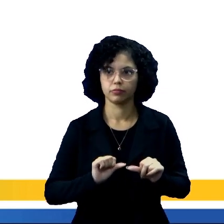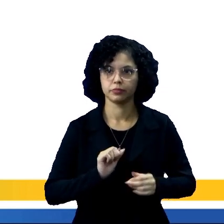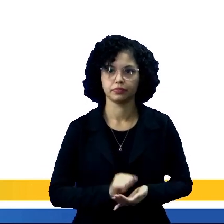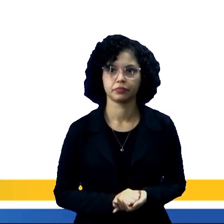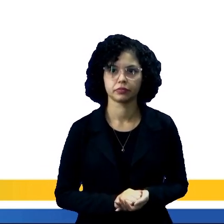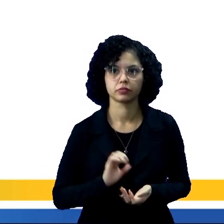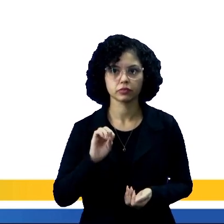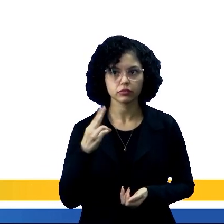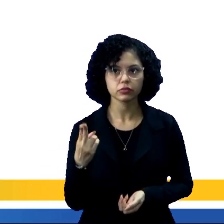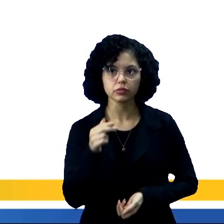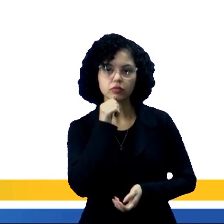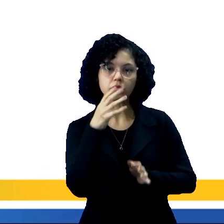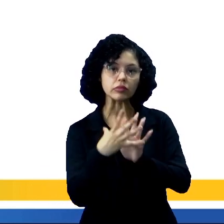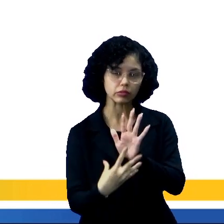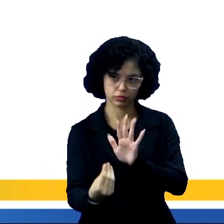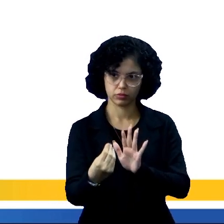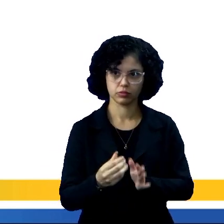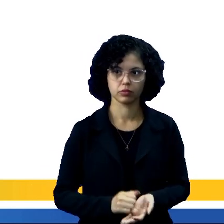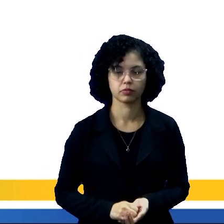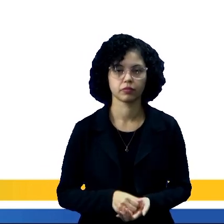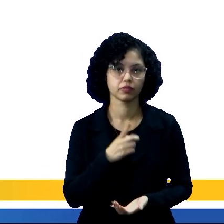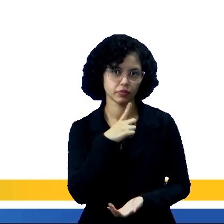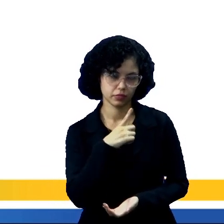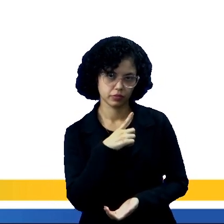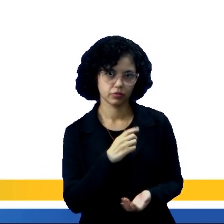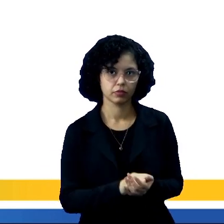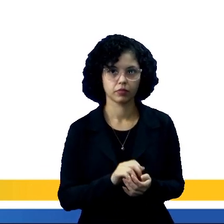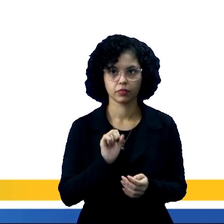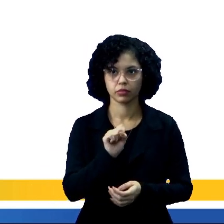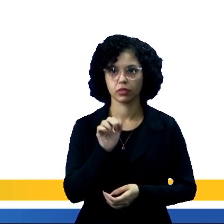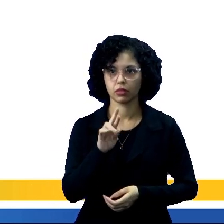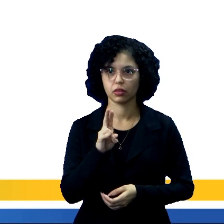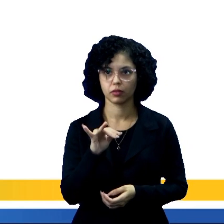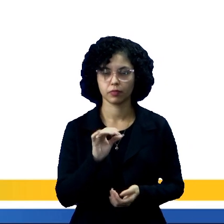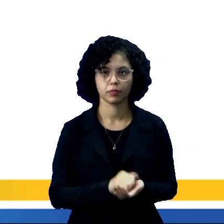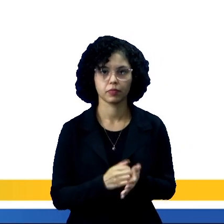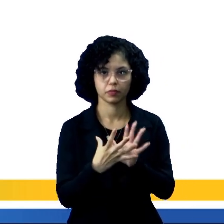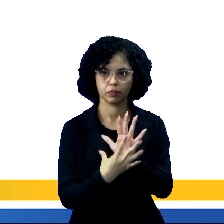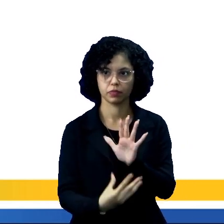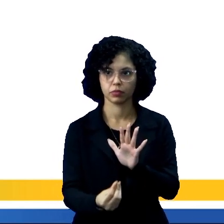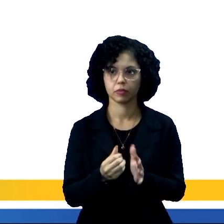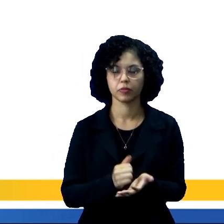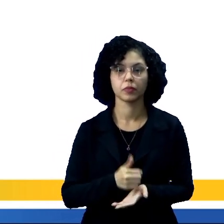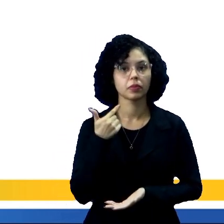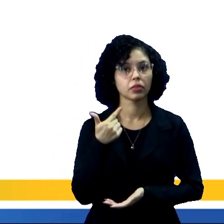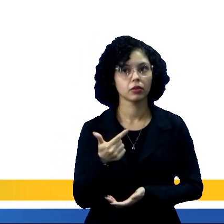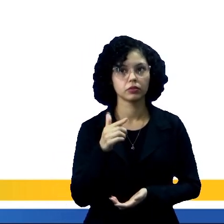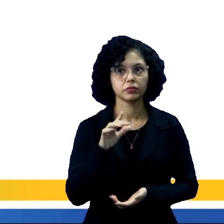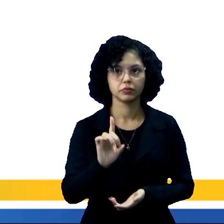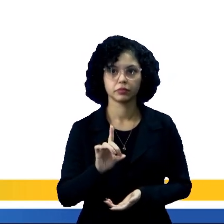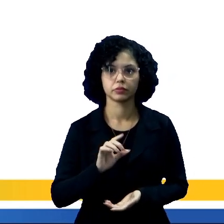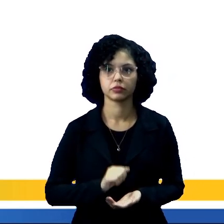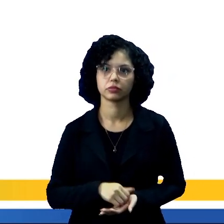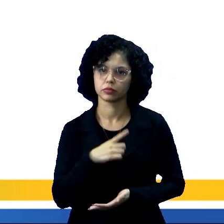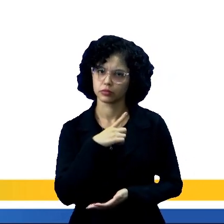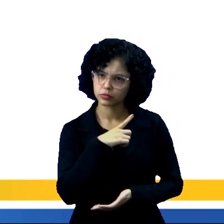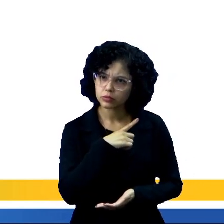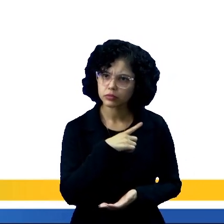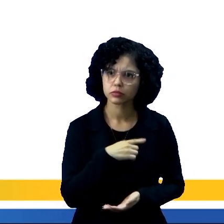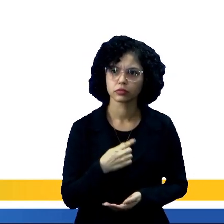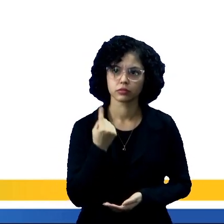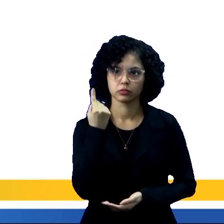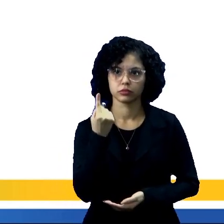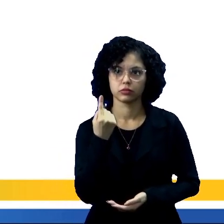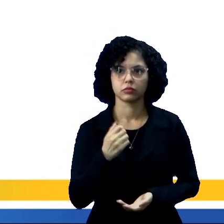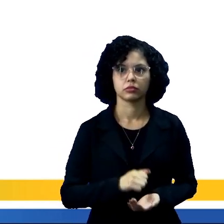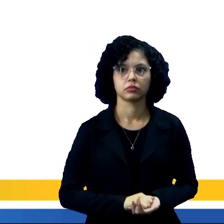ao ser refletida tem simetria reflexiva. Em 2D, existe uma